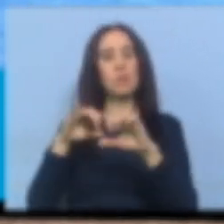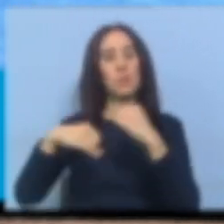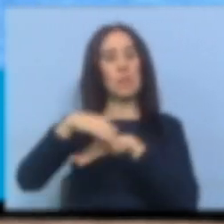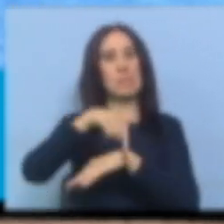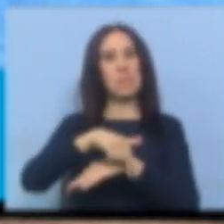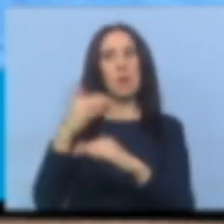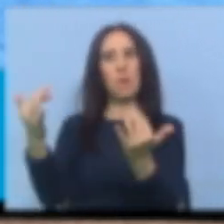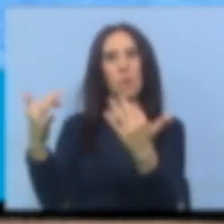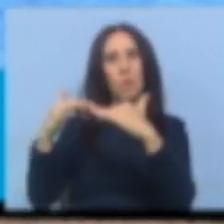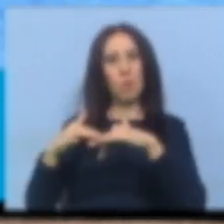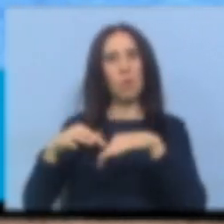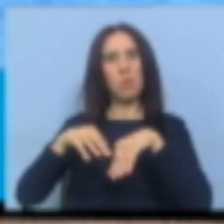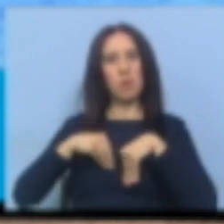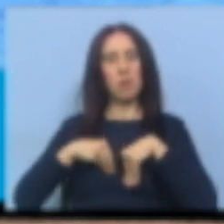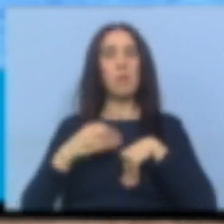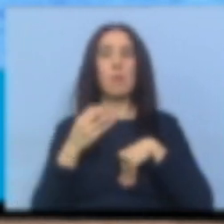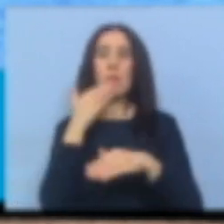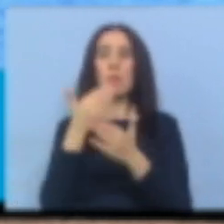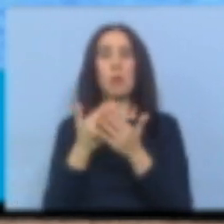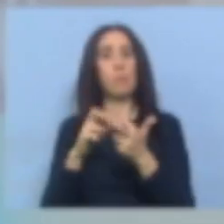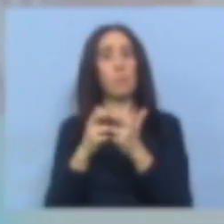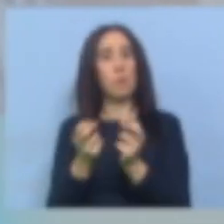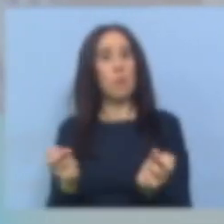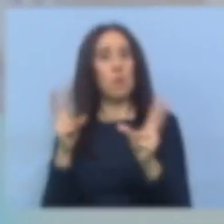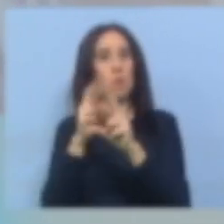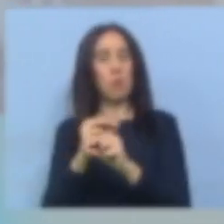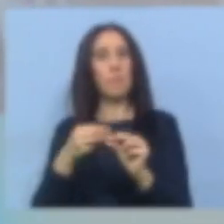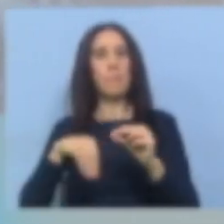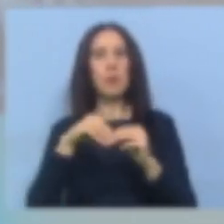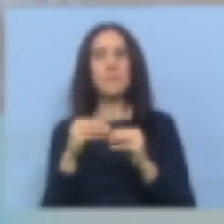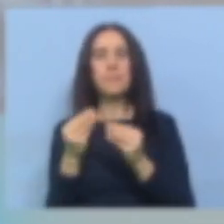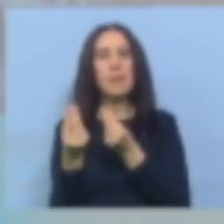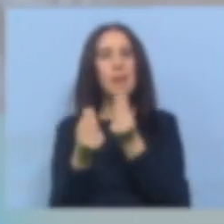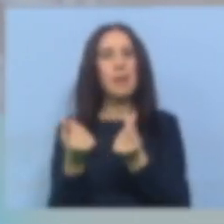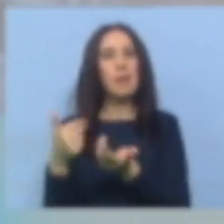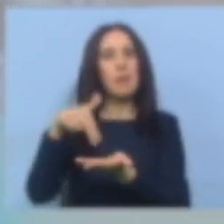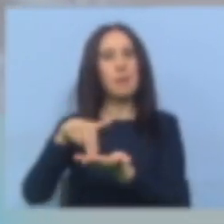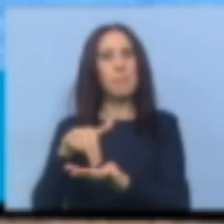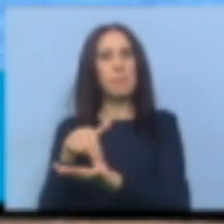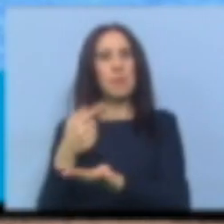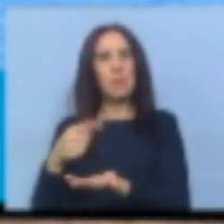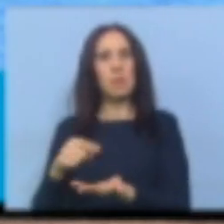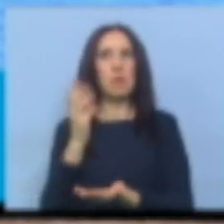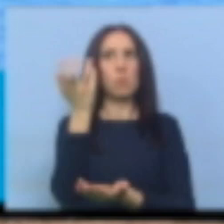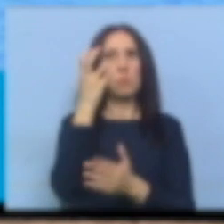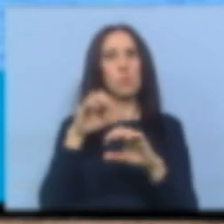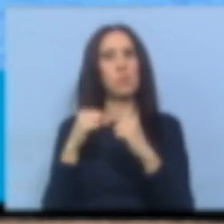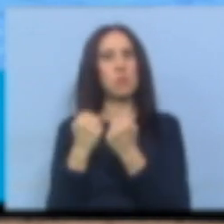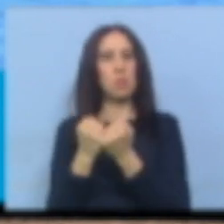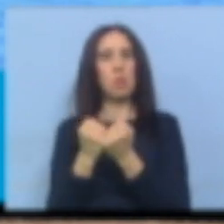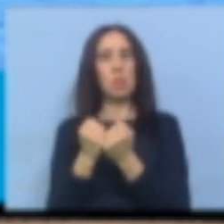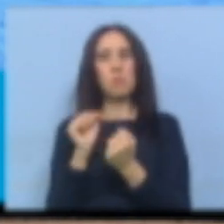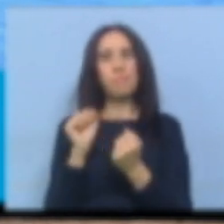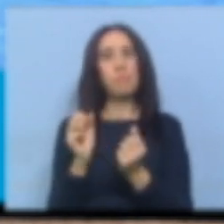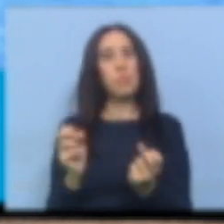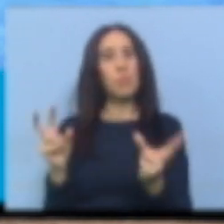acolhe e que trazem, obviamente, problemas novos, trazem também formas de habitar esta cultura e esta sociedade,